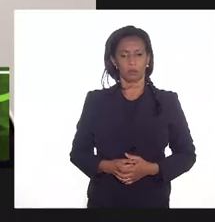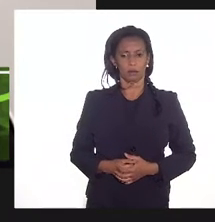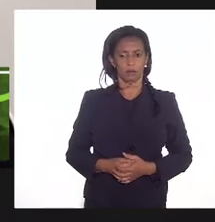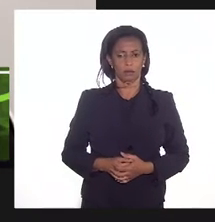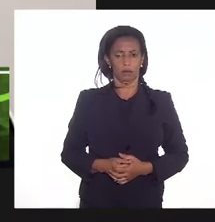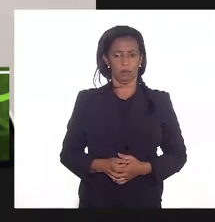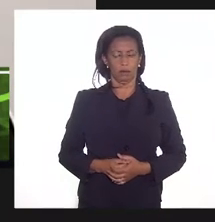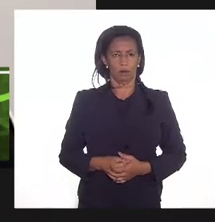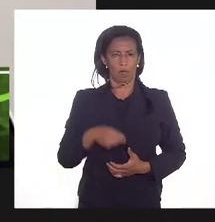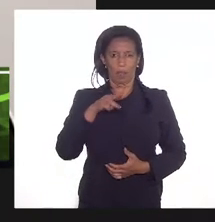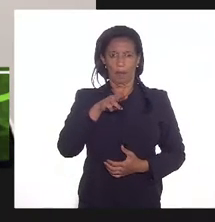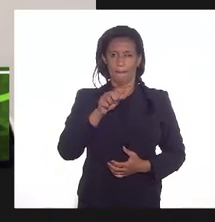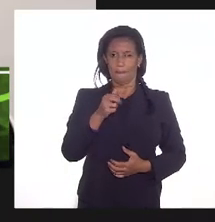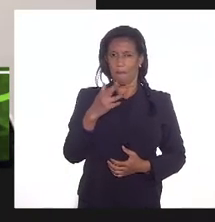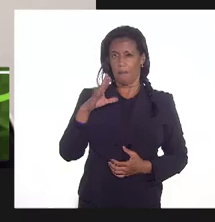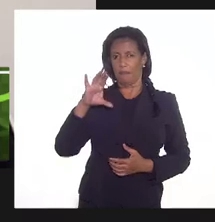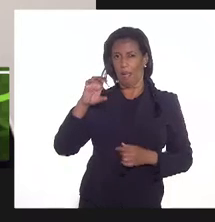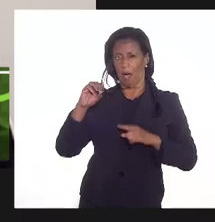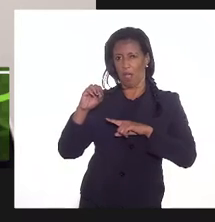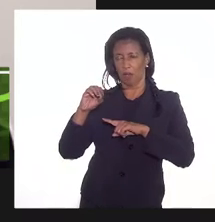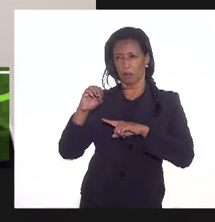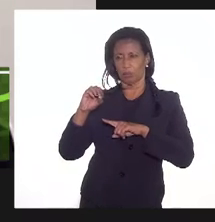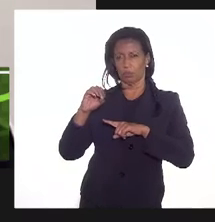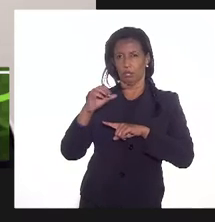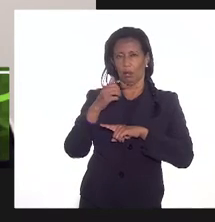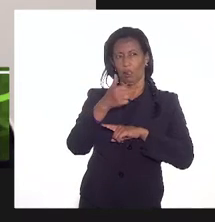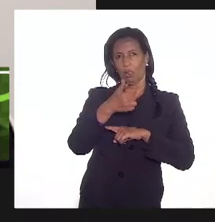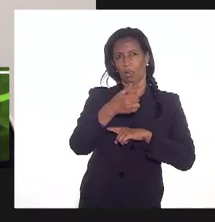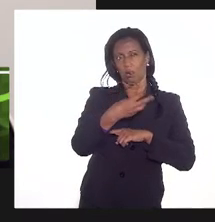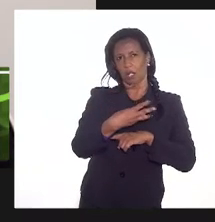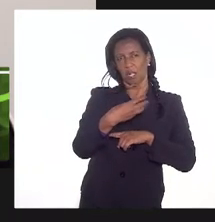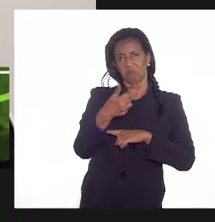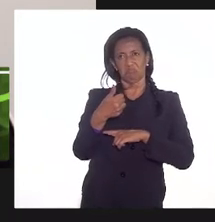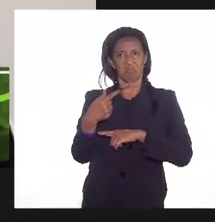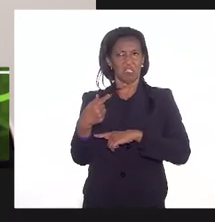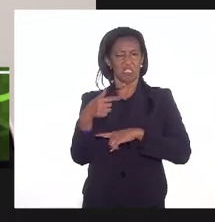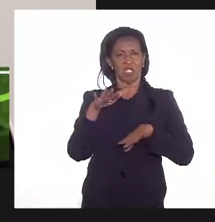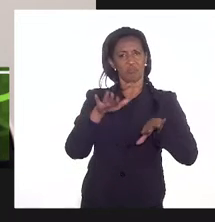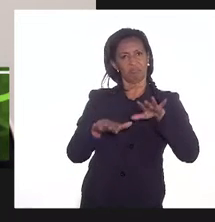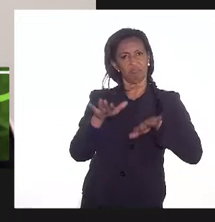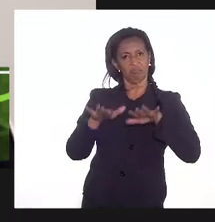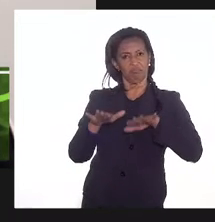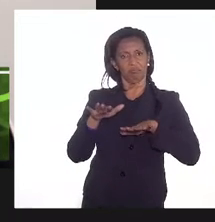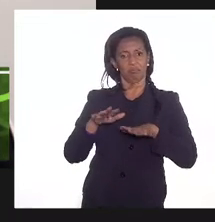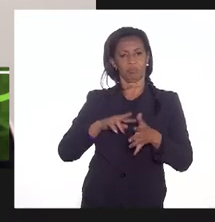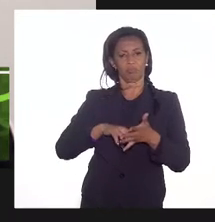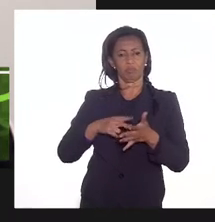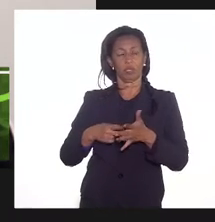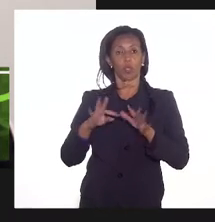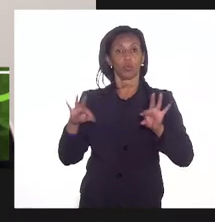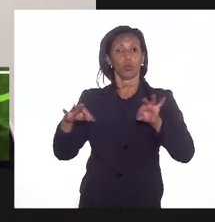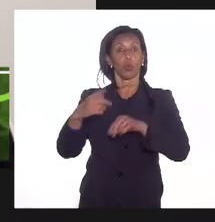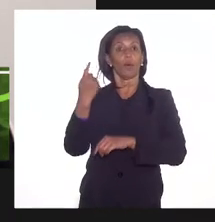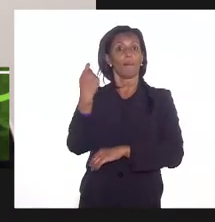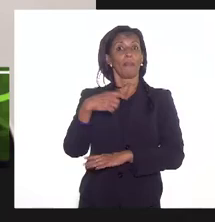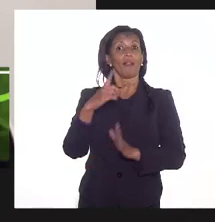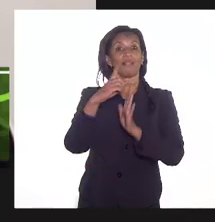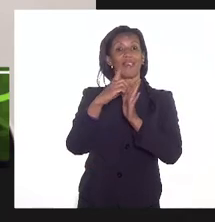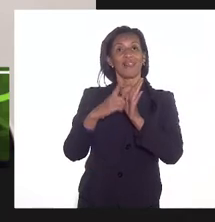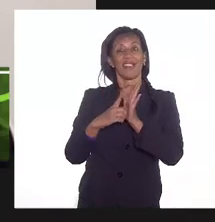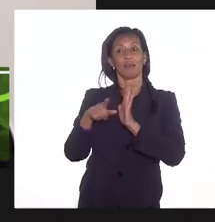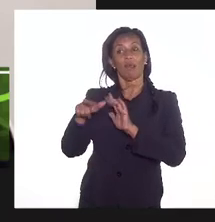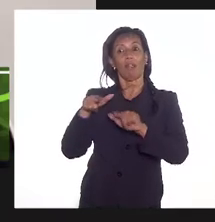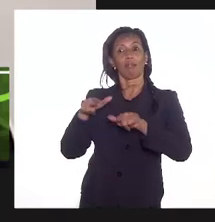em março se não me engano 13 ou 17 de março decretava que todos trabalhassem de casa